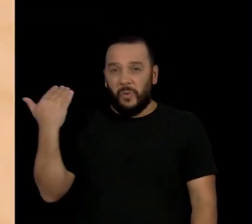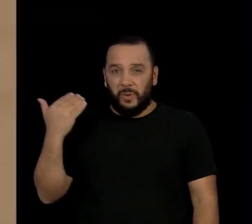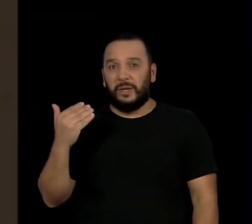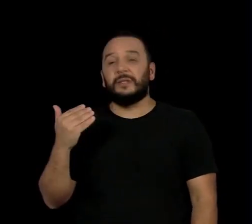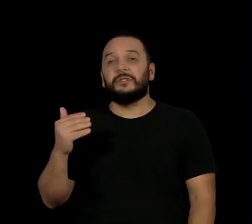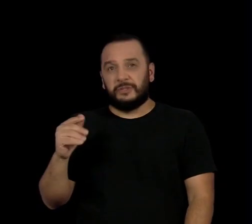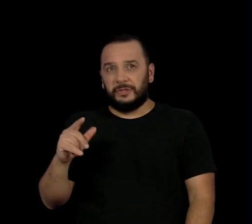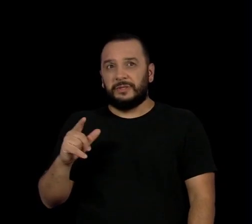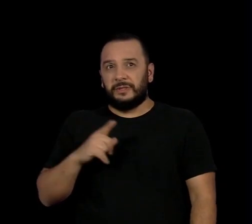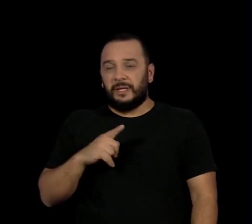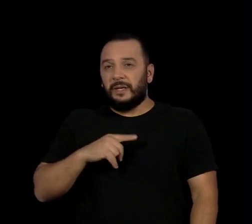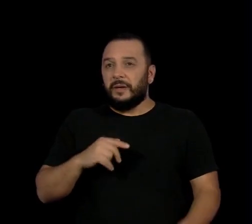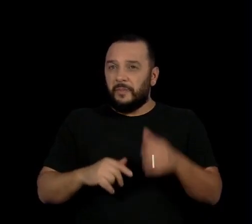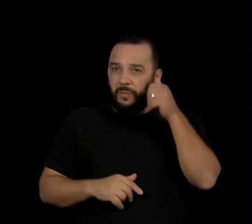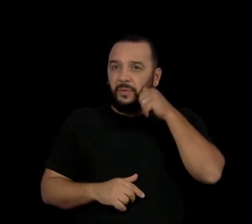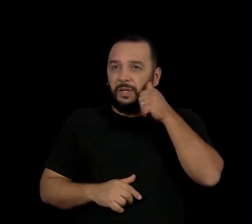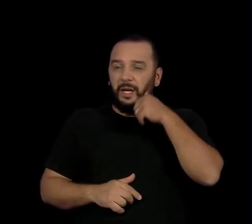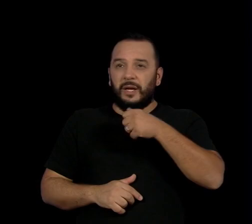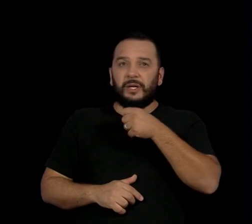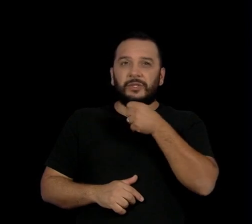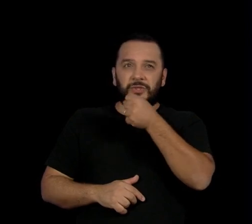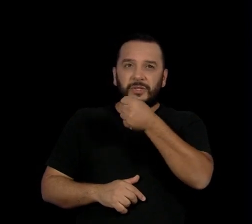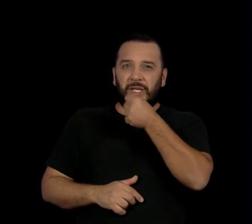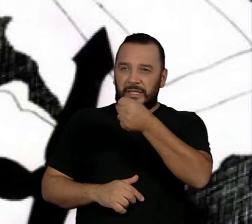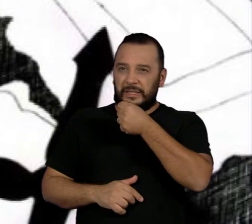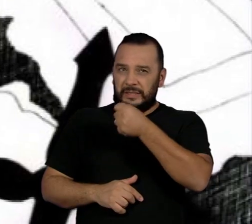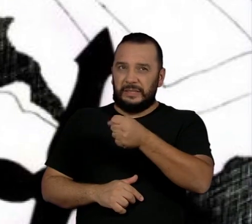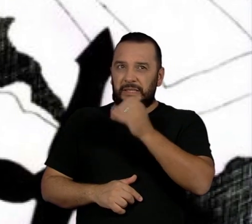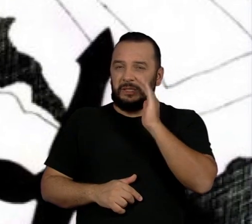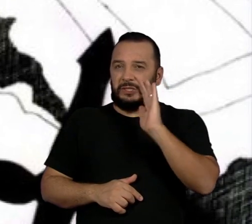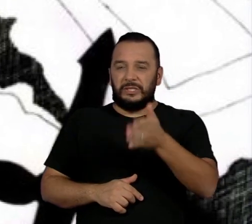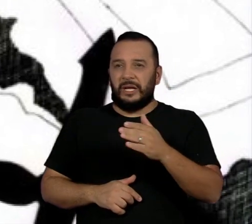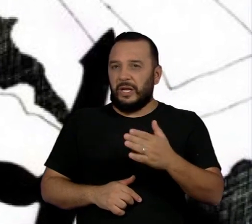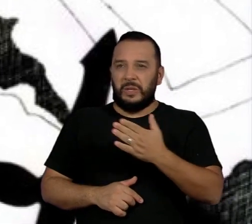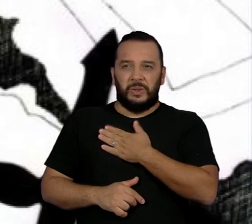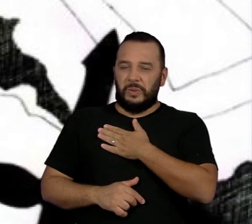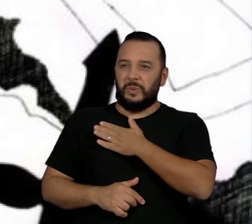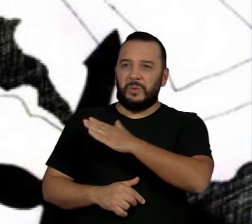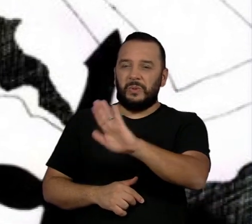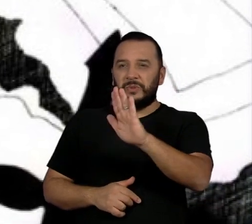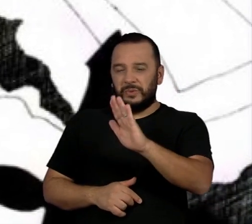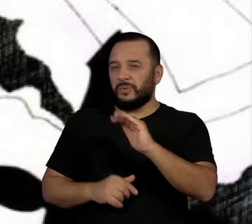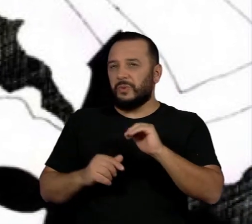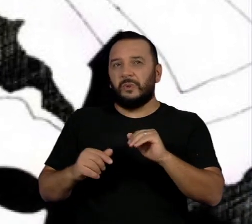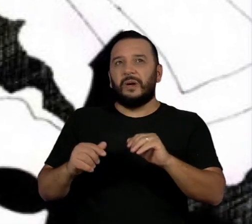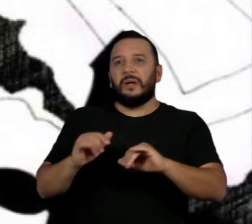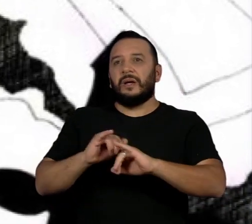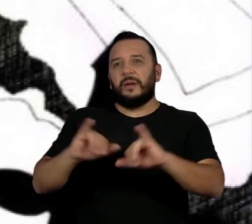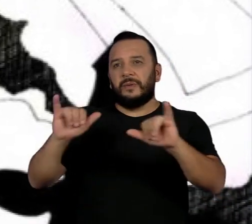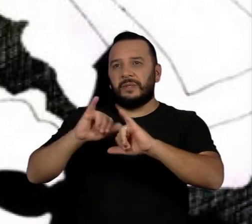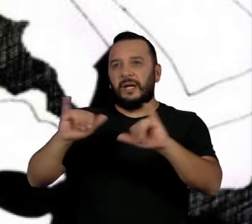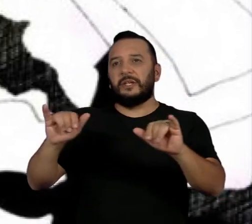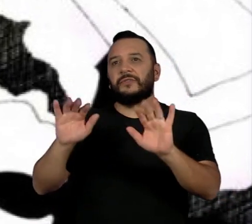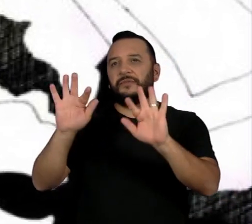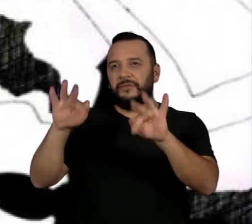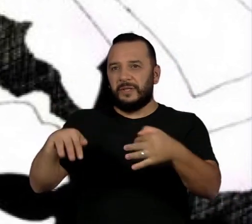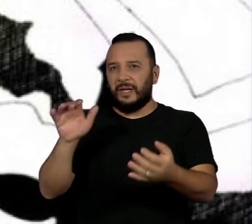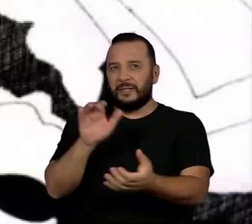uma jornalista que se sentiu aviltada por uma matéria publicada sobre o fim do seu